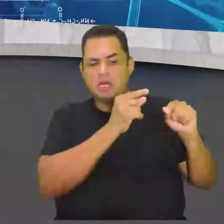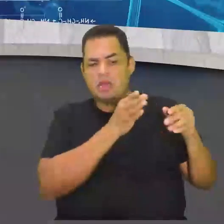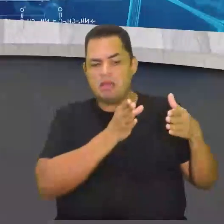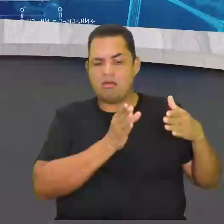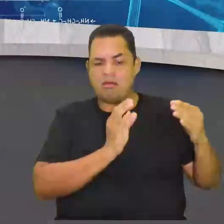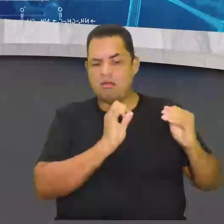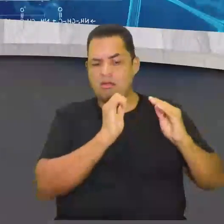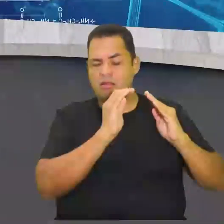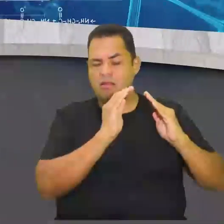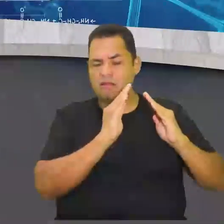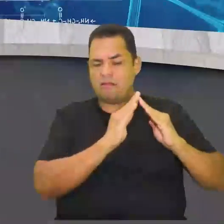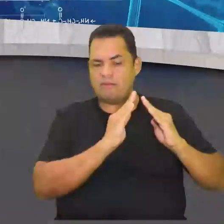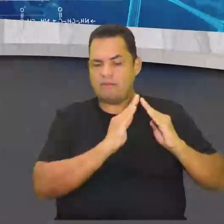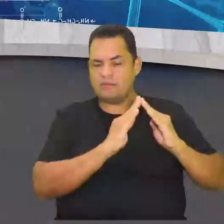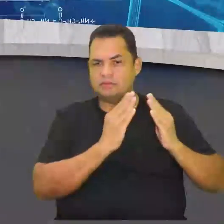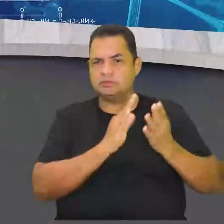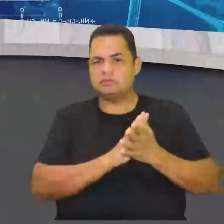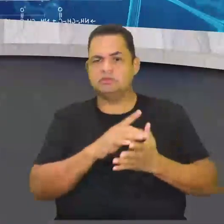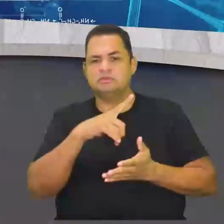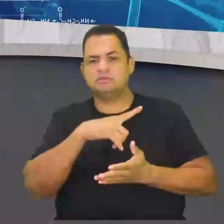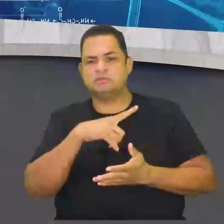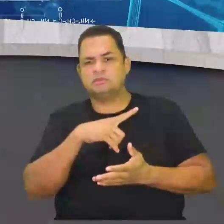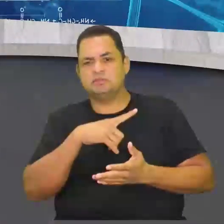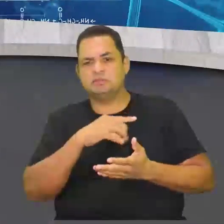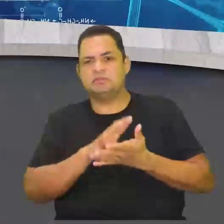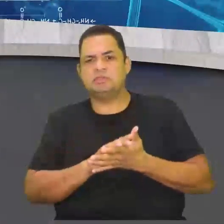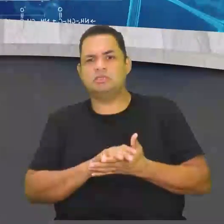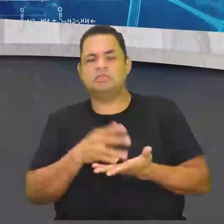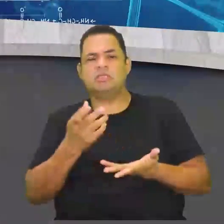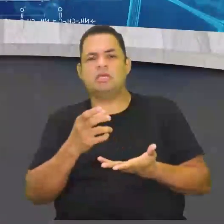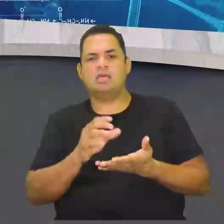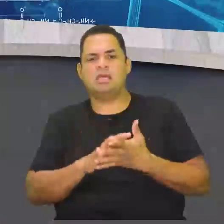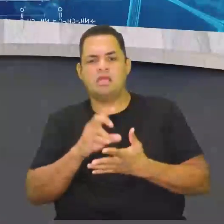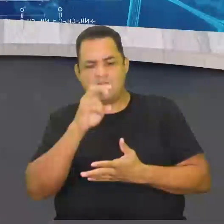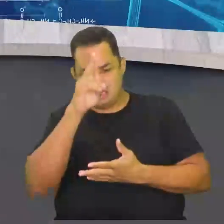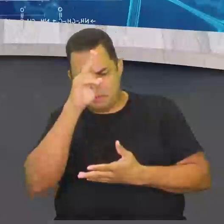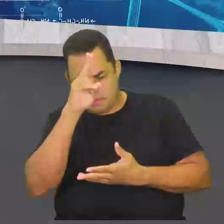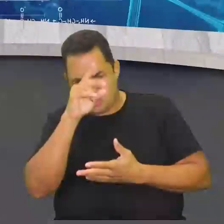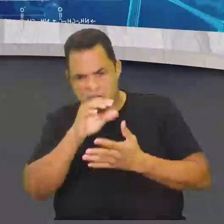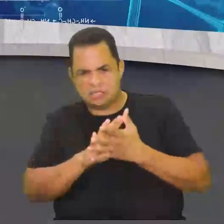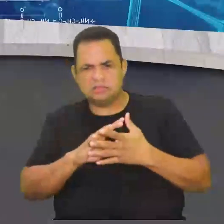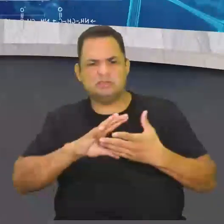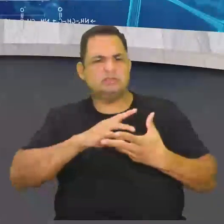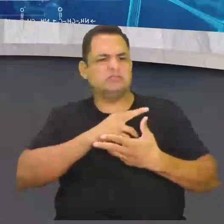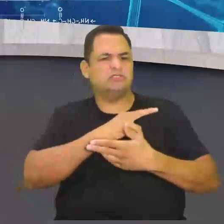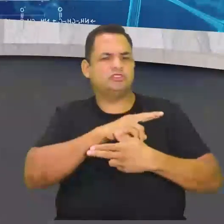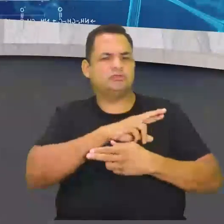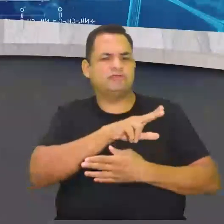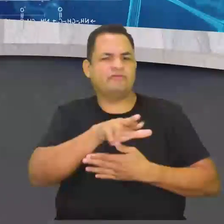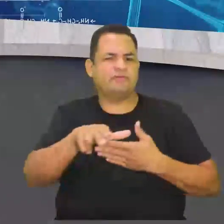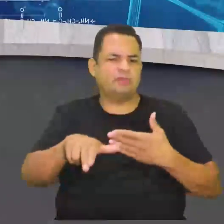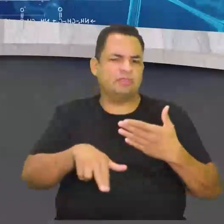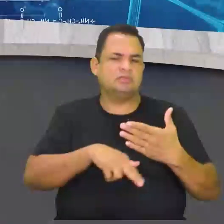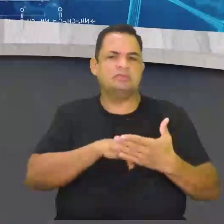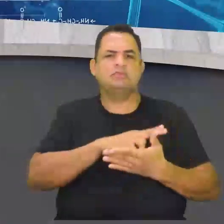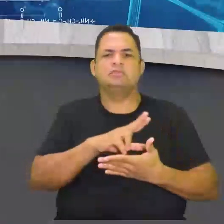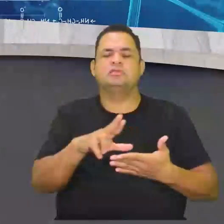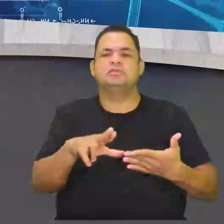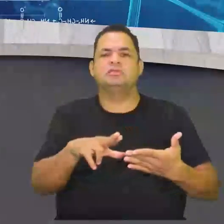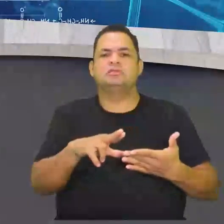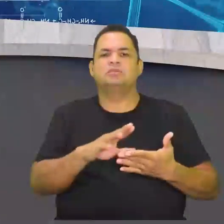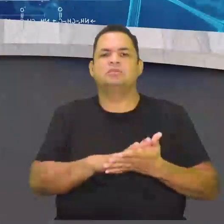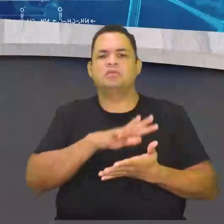vai ter infestação de ratos, de baratas, de todo tipo de bicho. É interessante você ter isso?